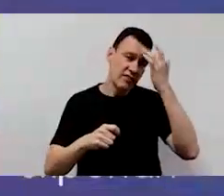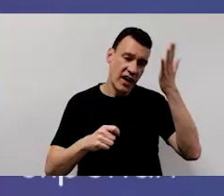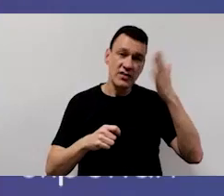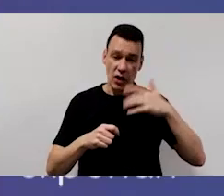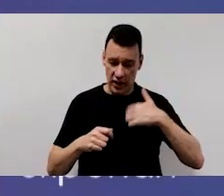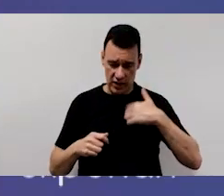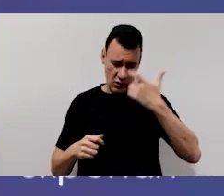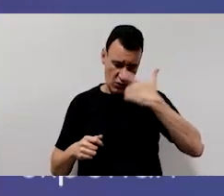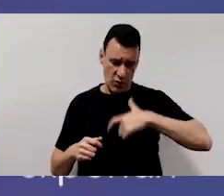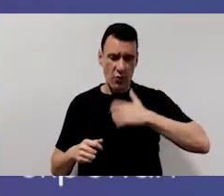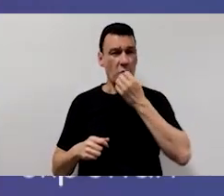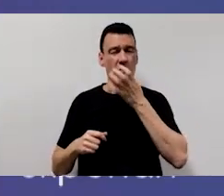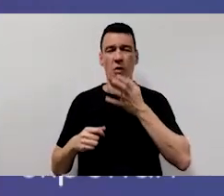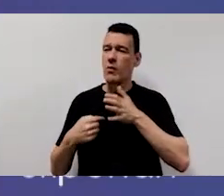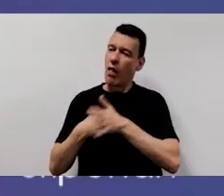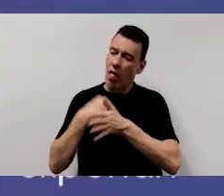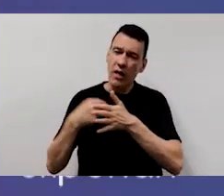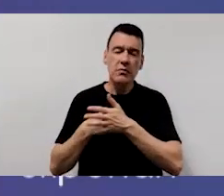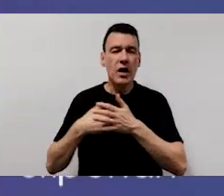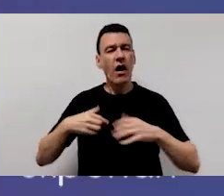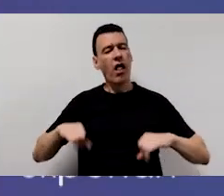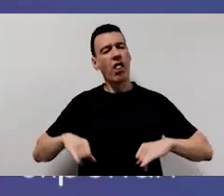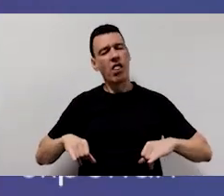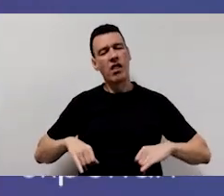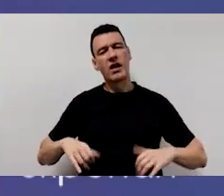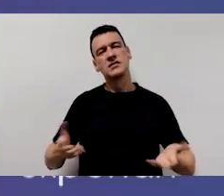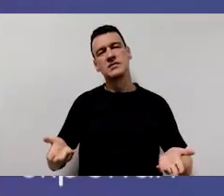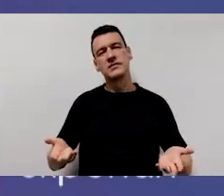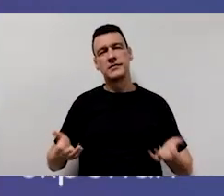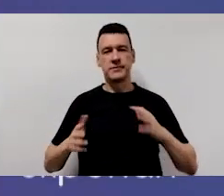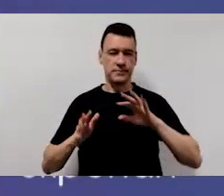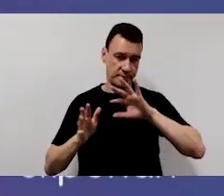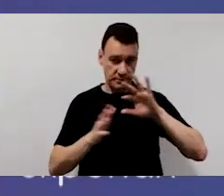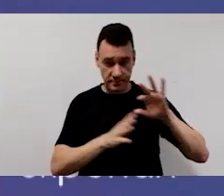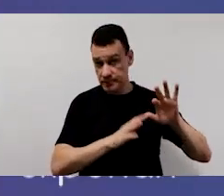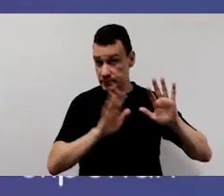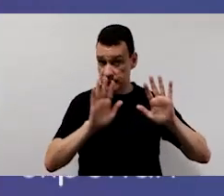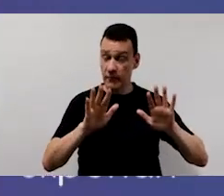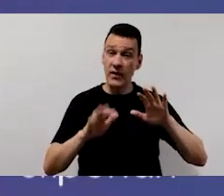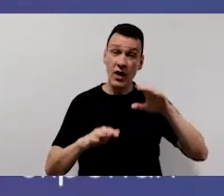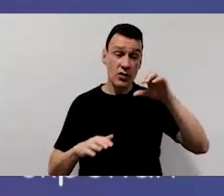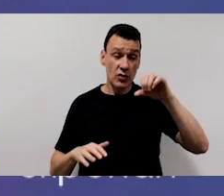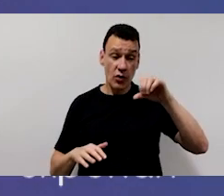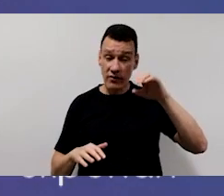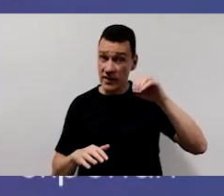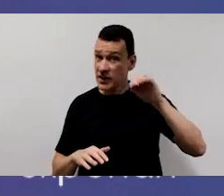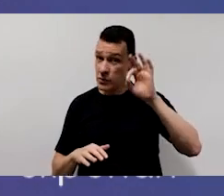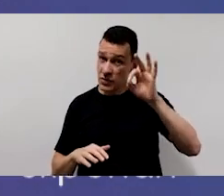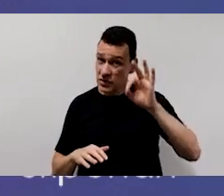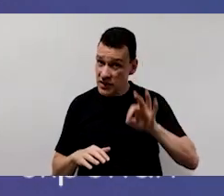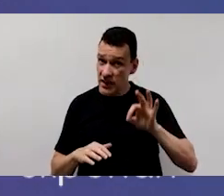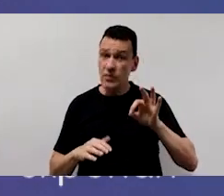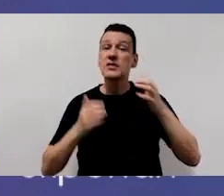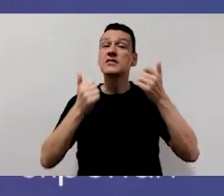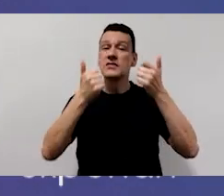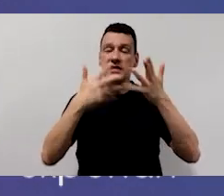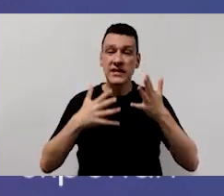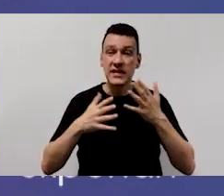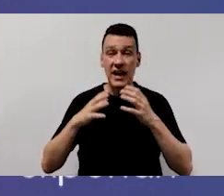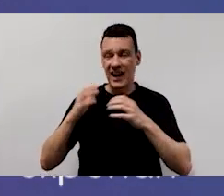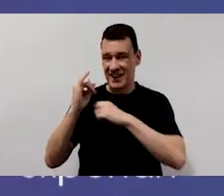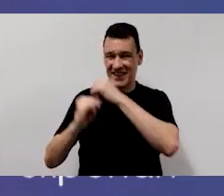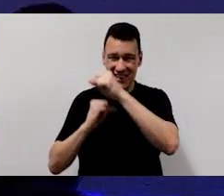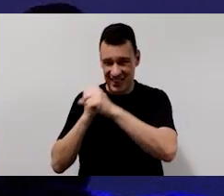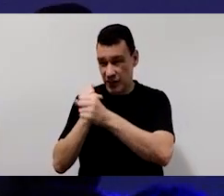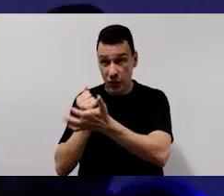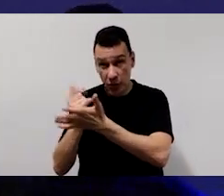Por outro lado, 90% dos consumidores disseram que segurança é o fator mais importante na experiência online. E aí, segurança,